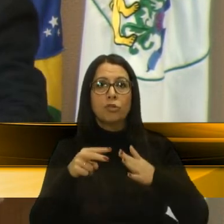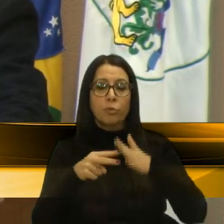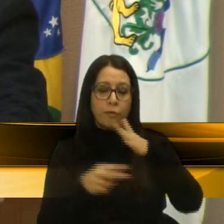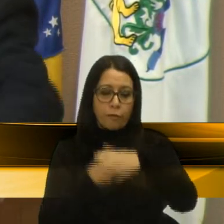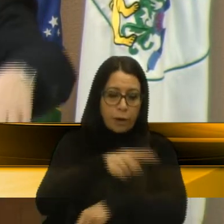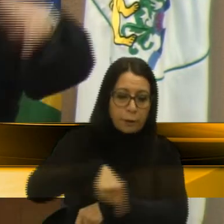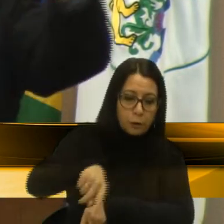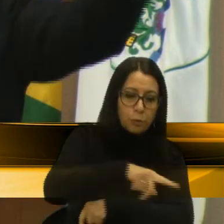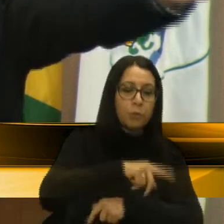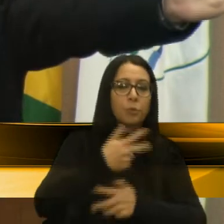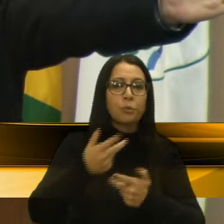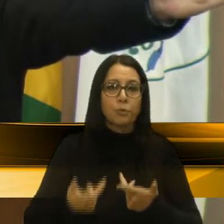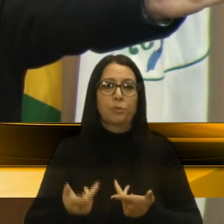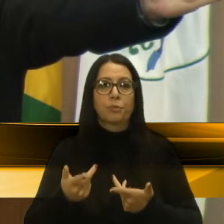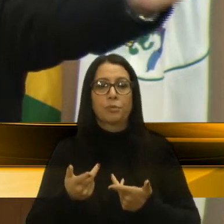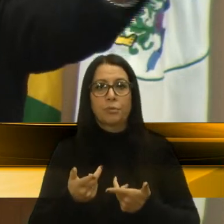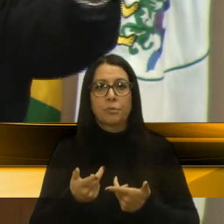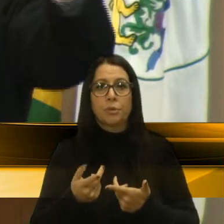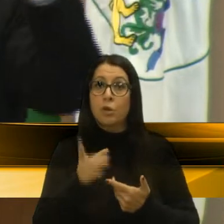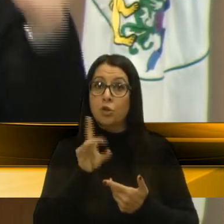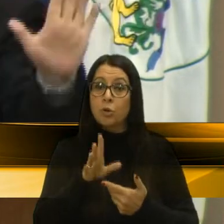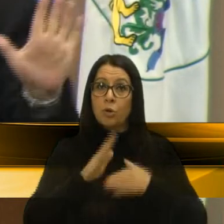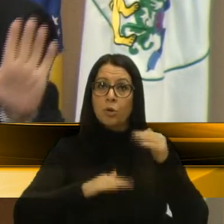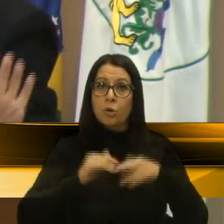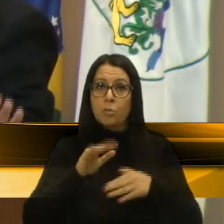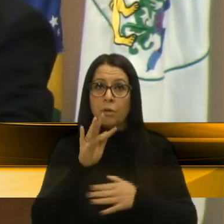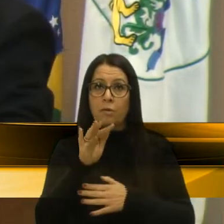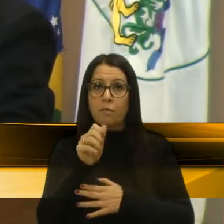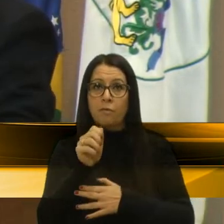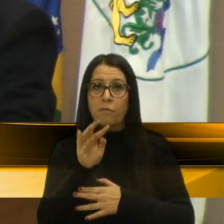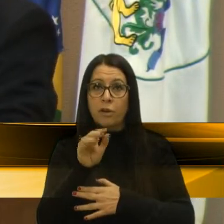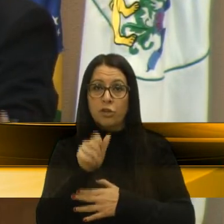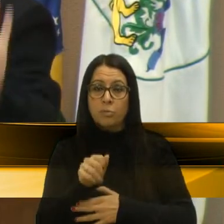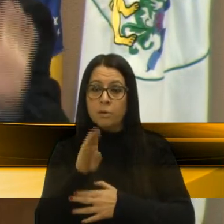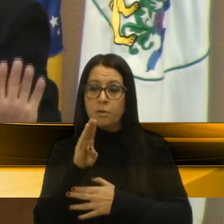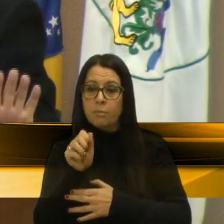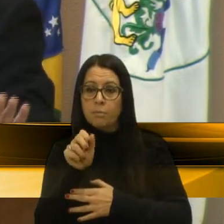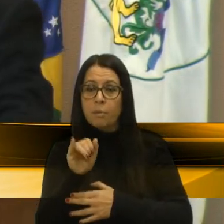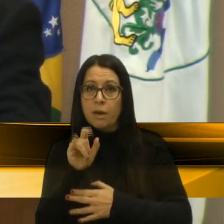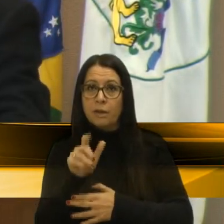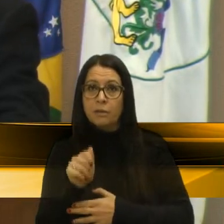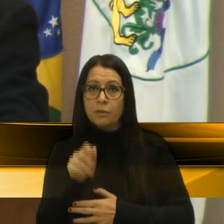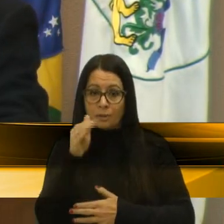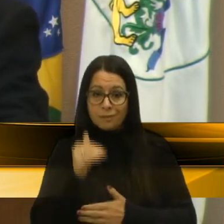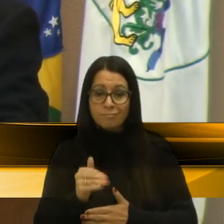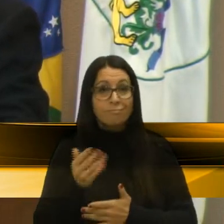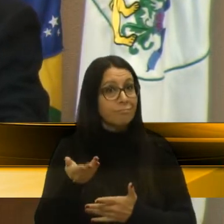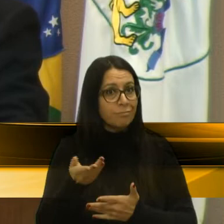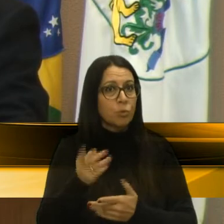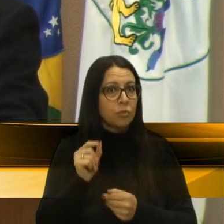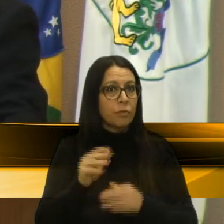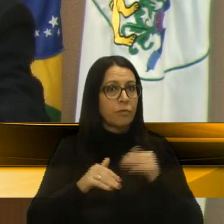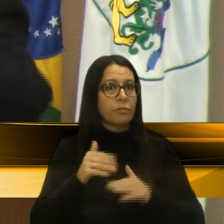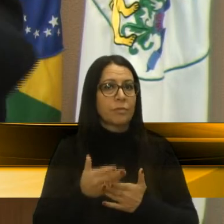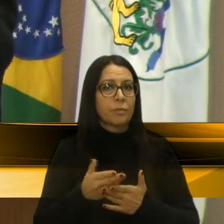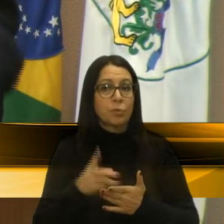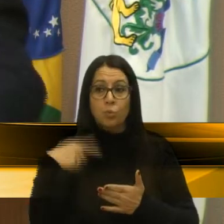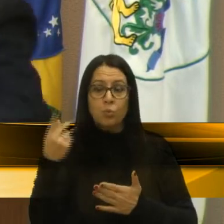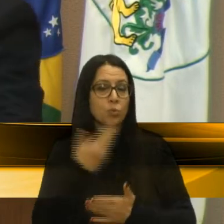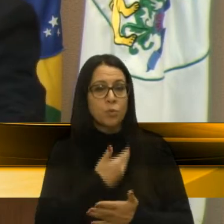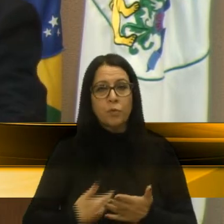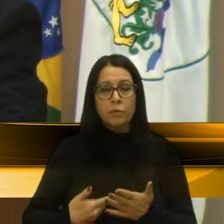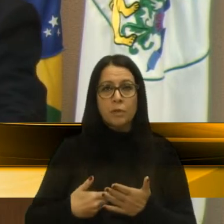outros governos legaram a represa do Marrecas, legaram 10 estações de tratamento de esgoto, os